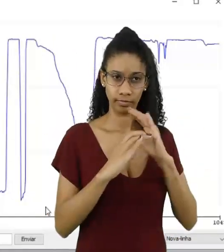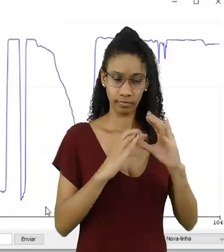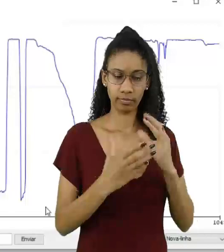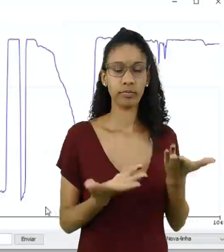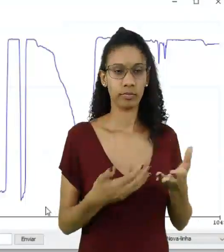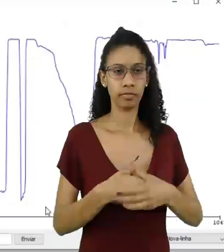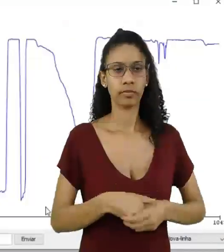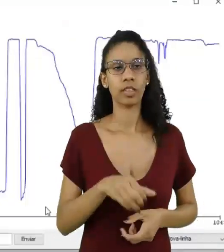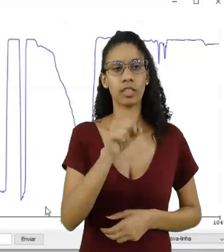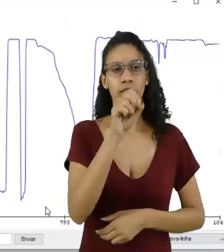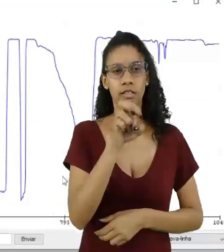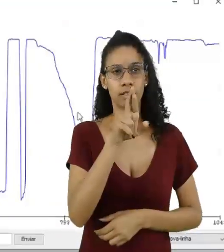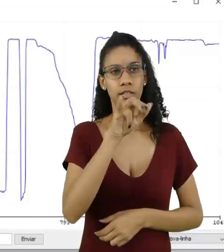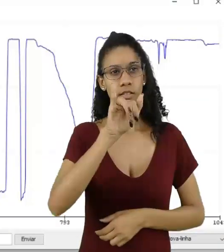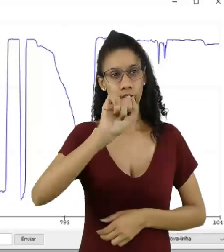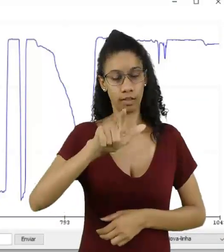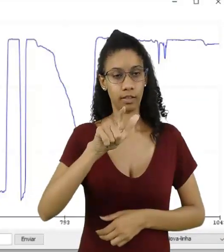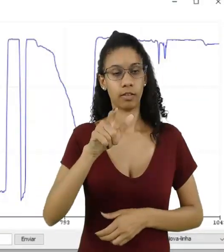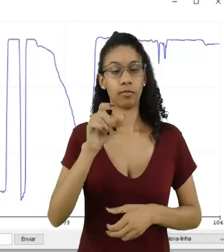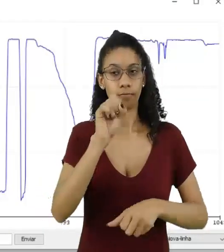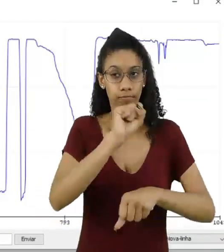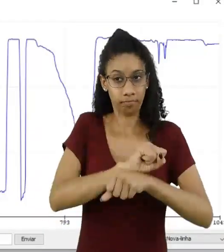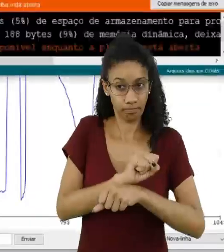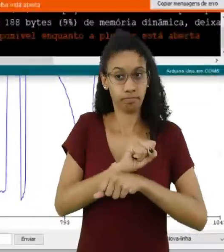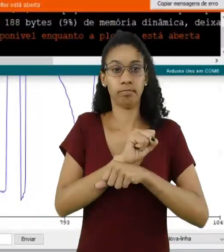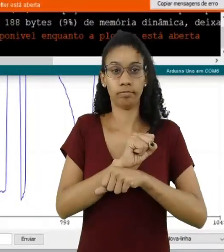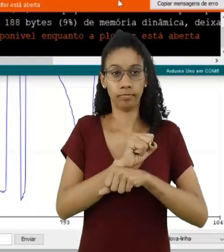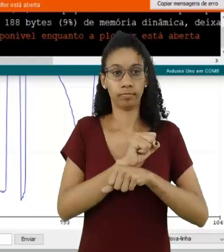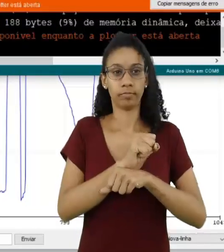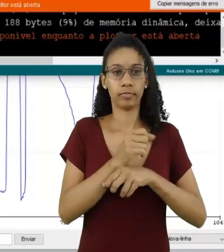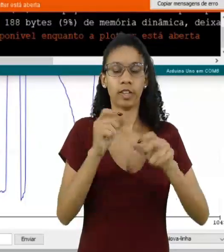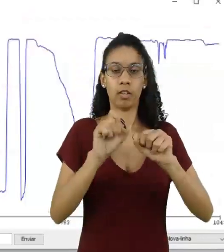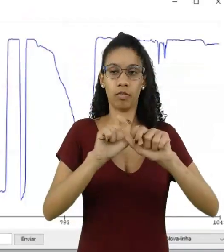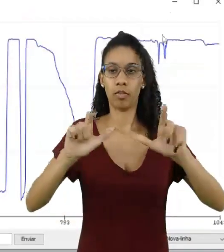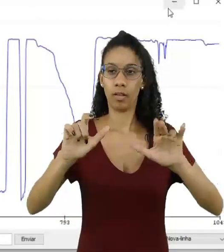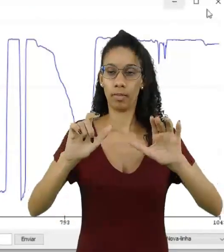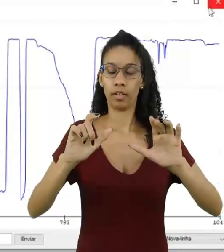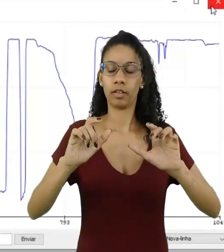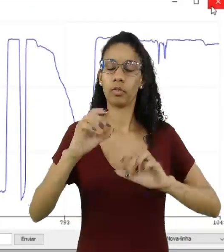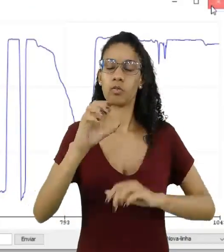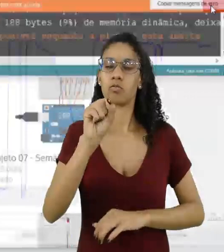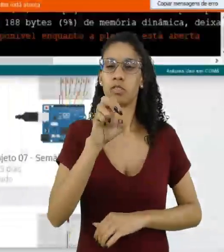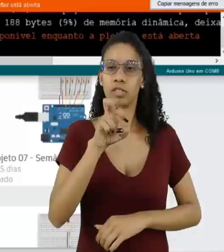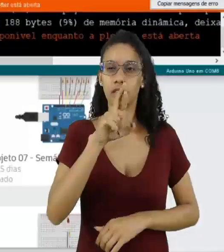comunicação serial será interrompida. Eu vou abrir um monitor serial.